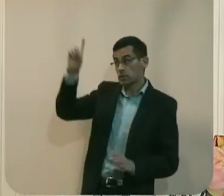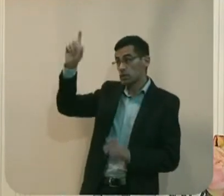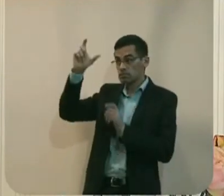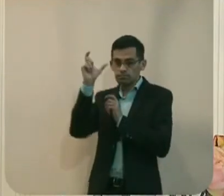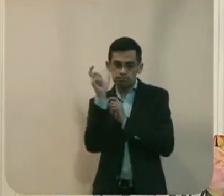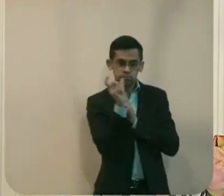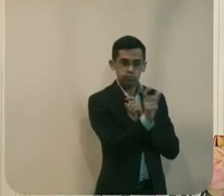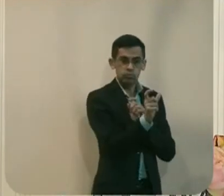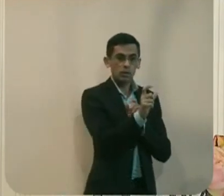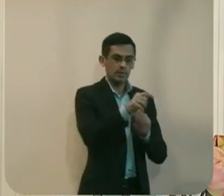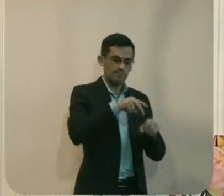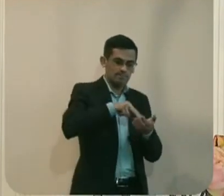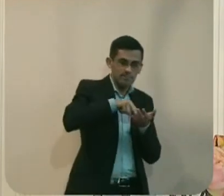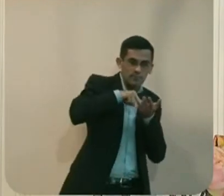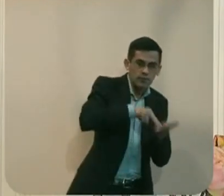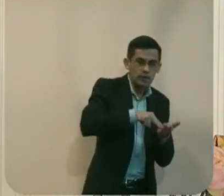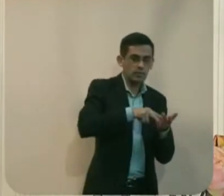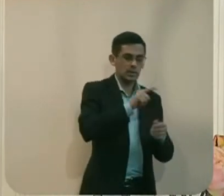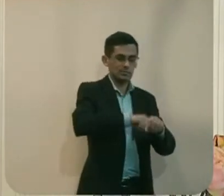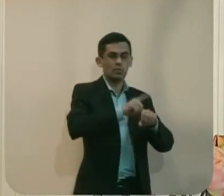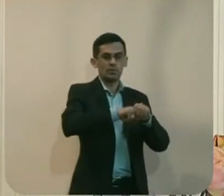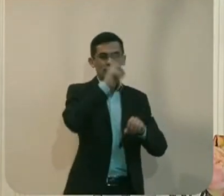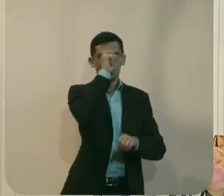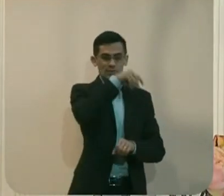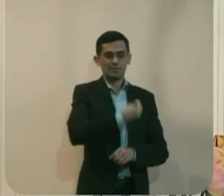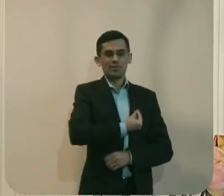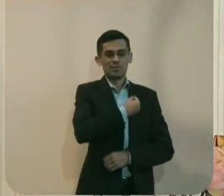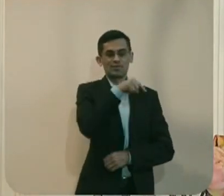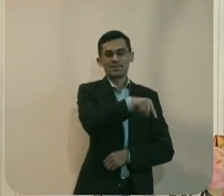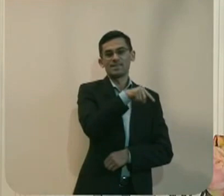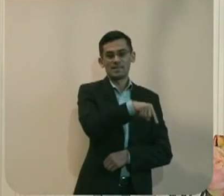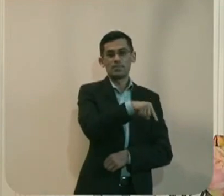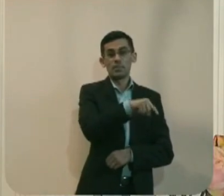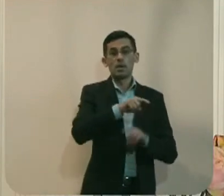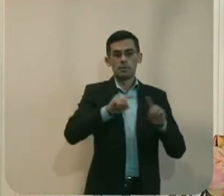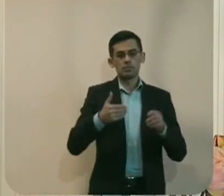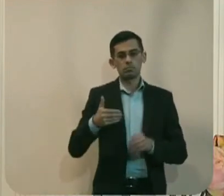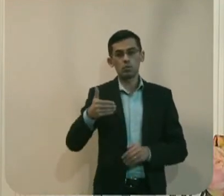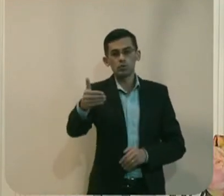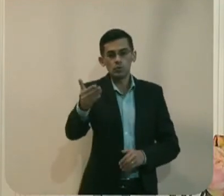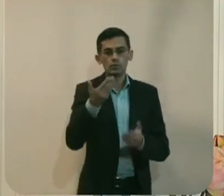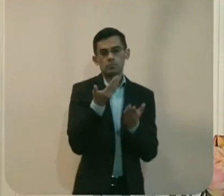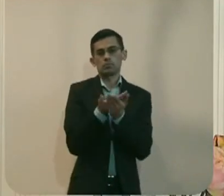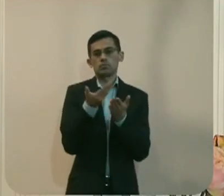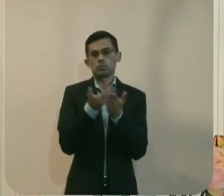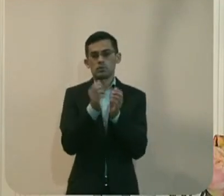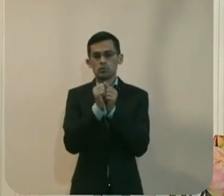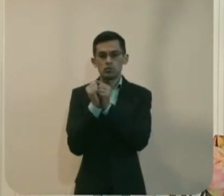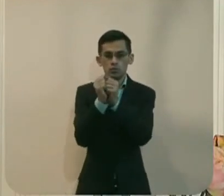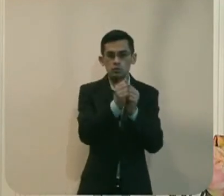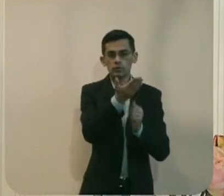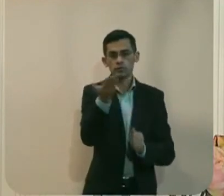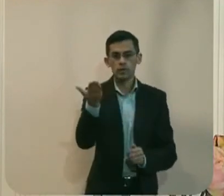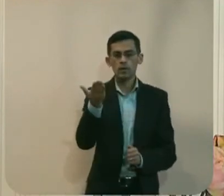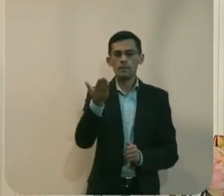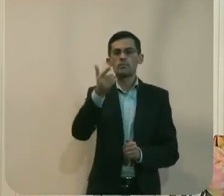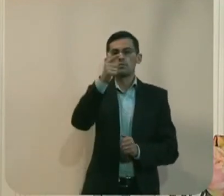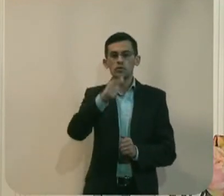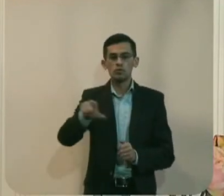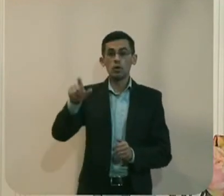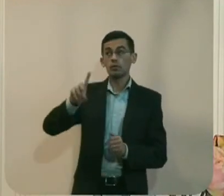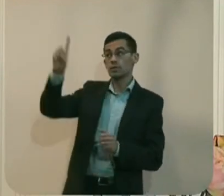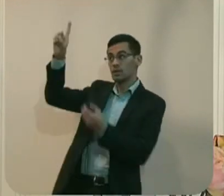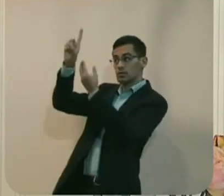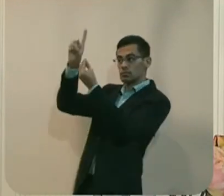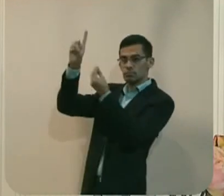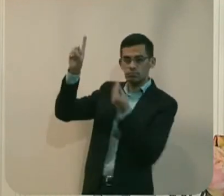para o enfrentamento da crise que eles tinham para viver. E eu queria continuar esse estudo para mais um recurso